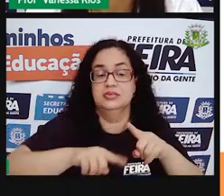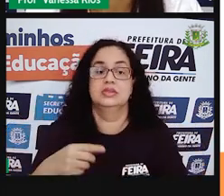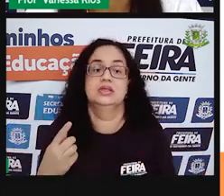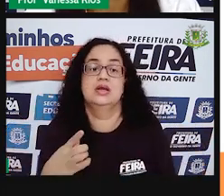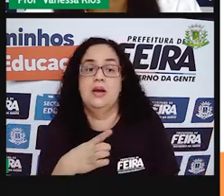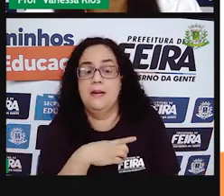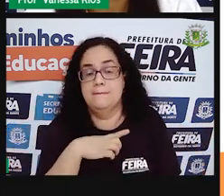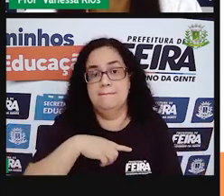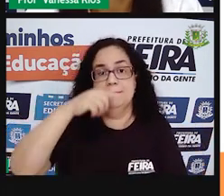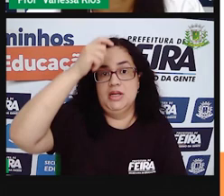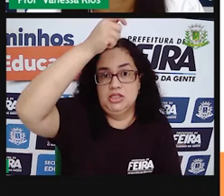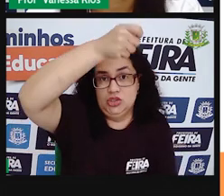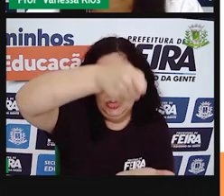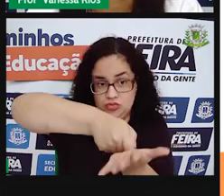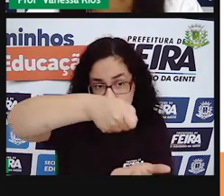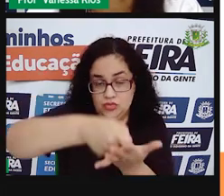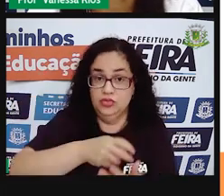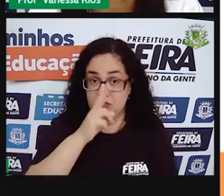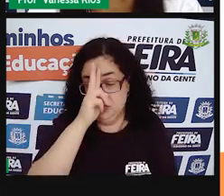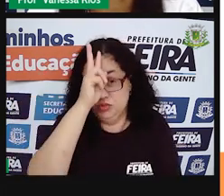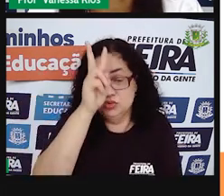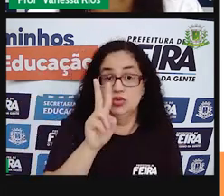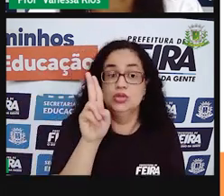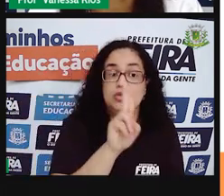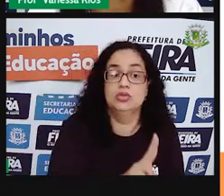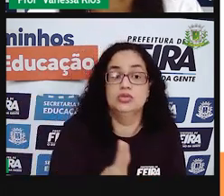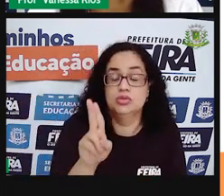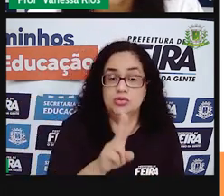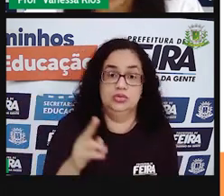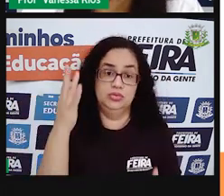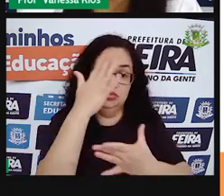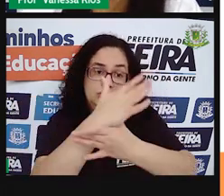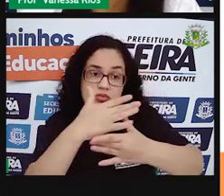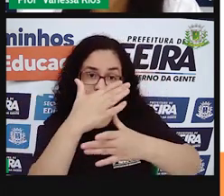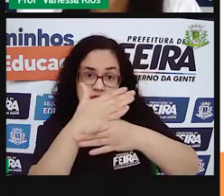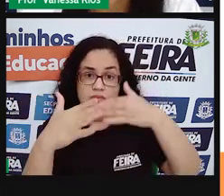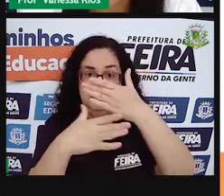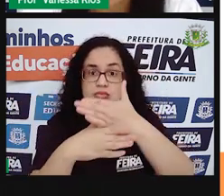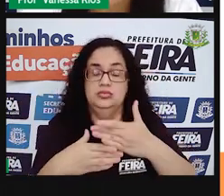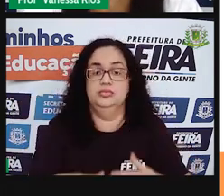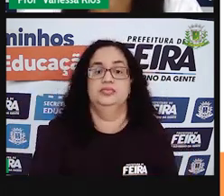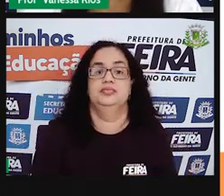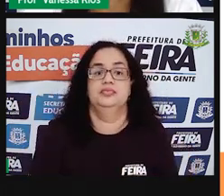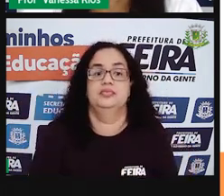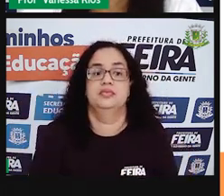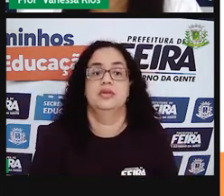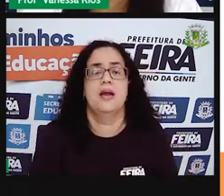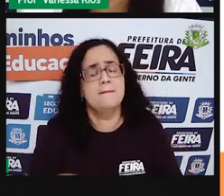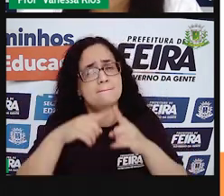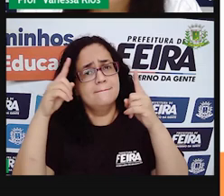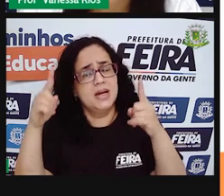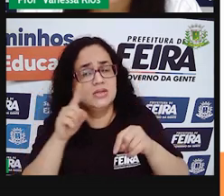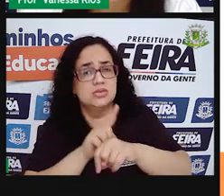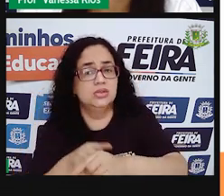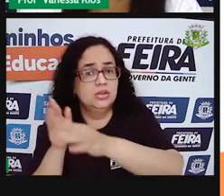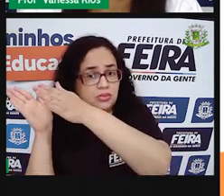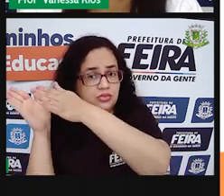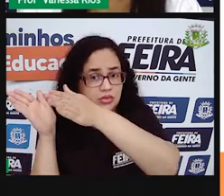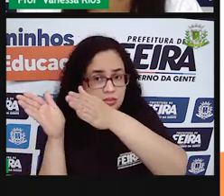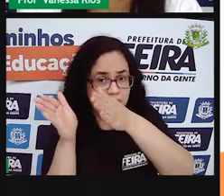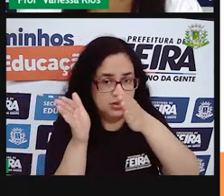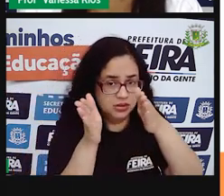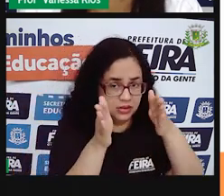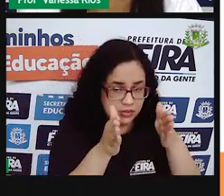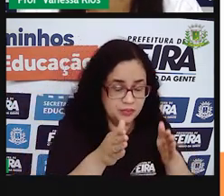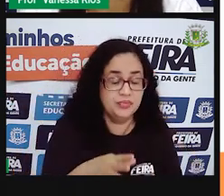mais resistentes fossem utilizados em suas construções. Mas o tempo foi passando, né? E